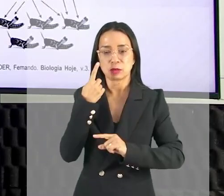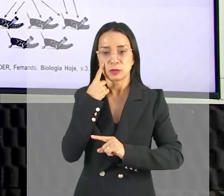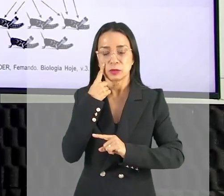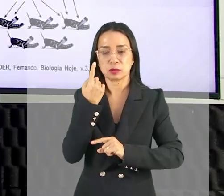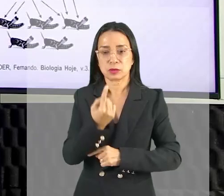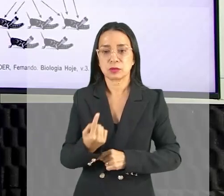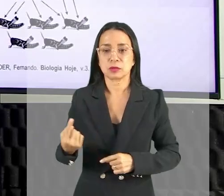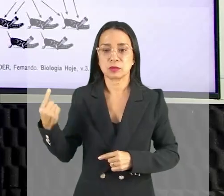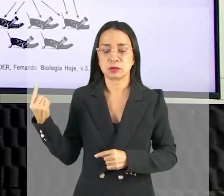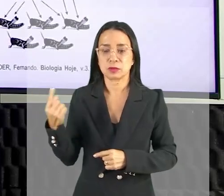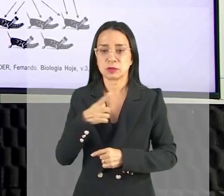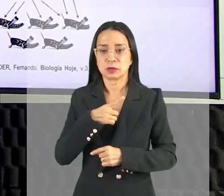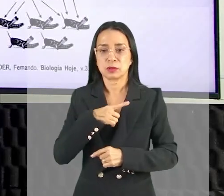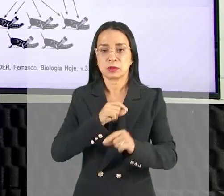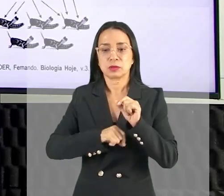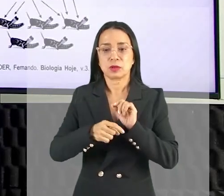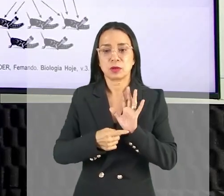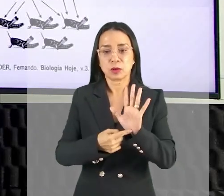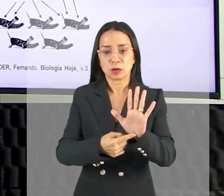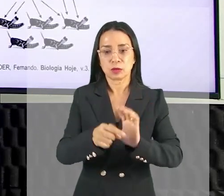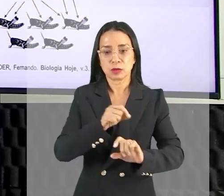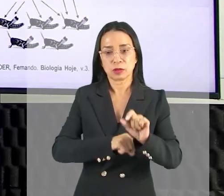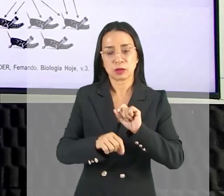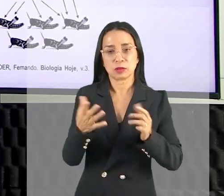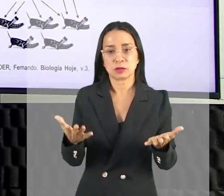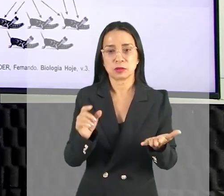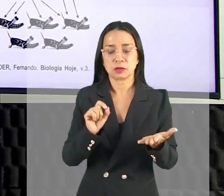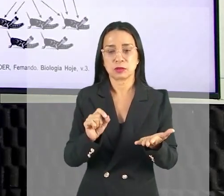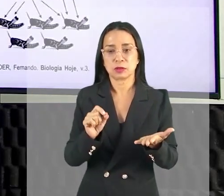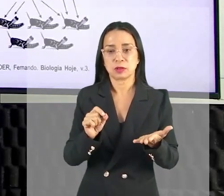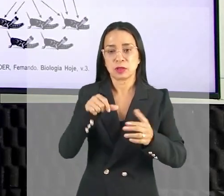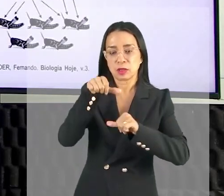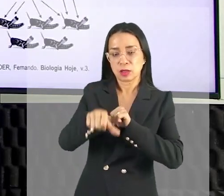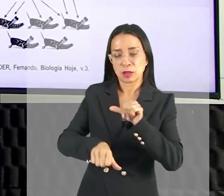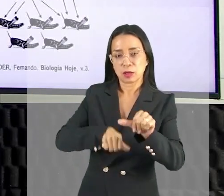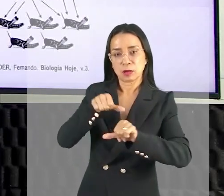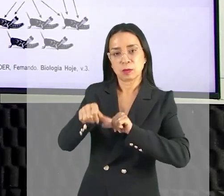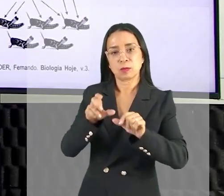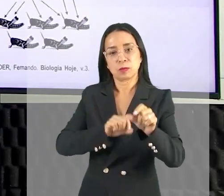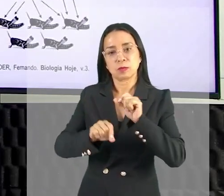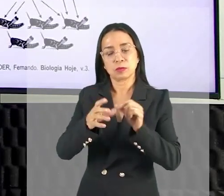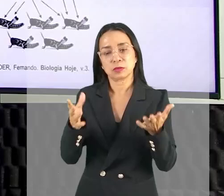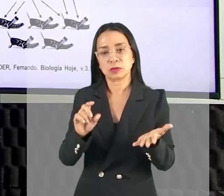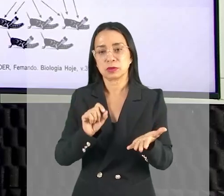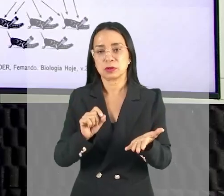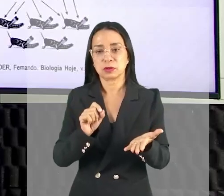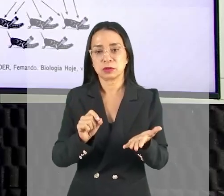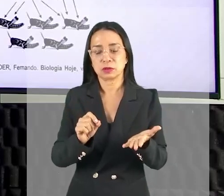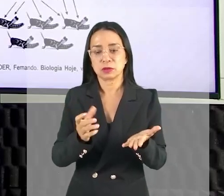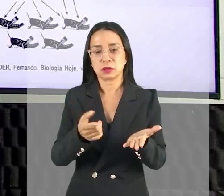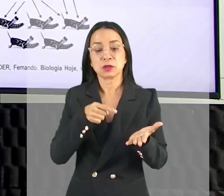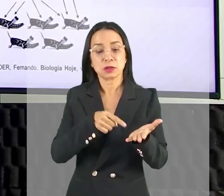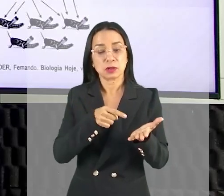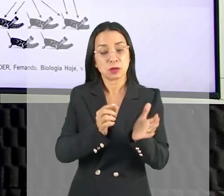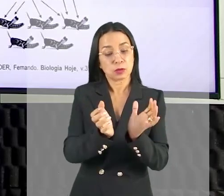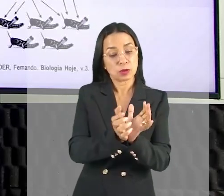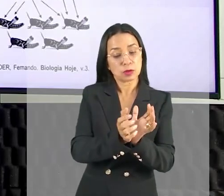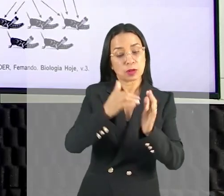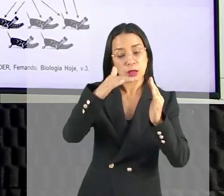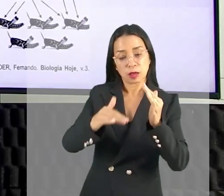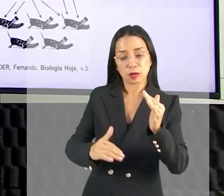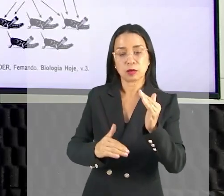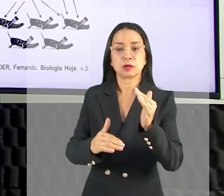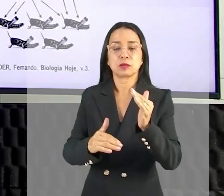ó, tá indicado. Então, essa mutação está conferindo a esse grupo, né, a esse subgrupo